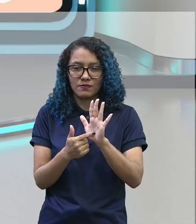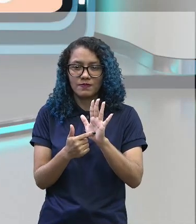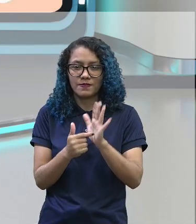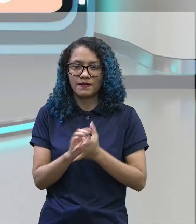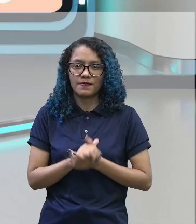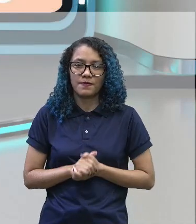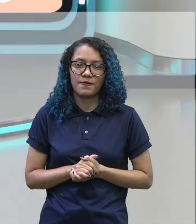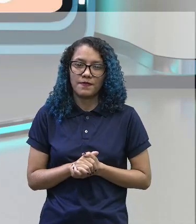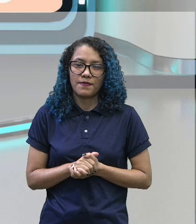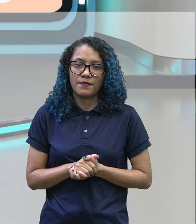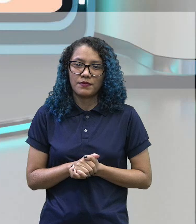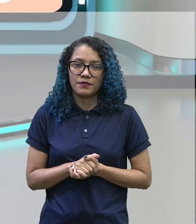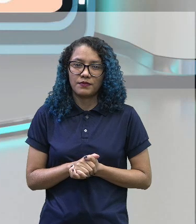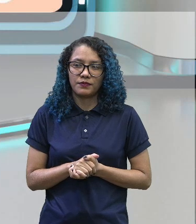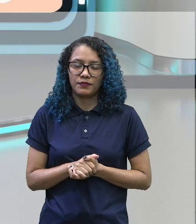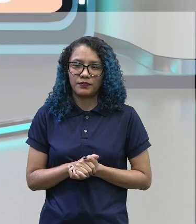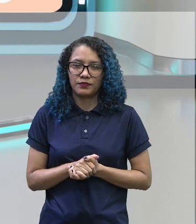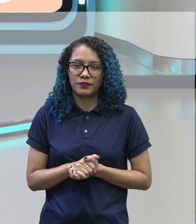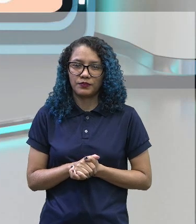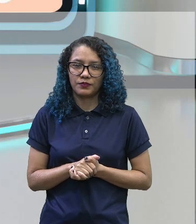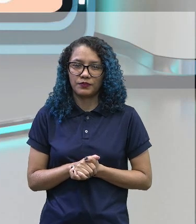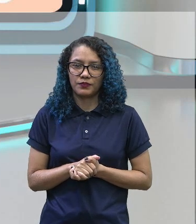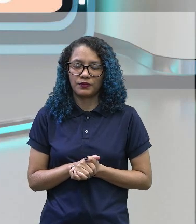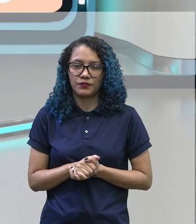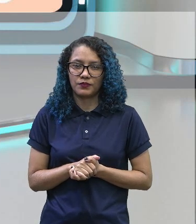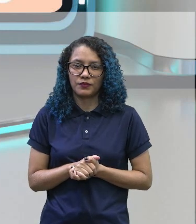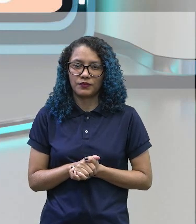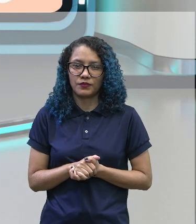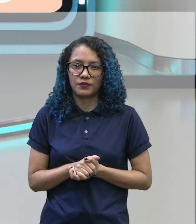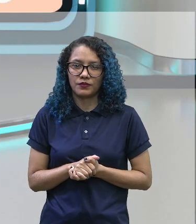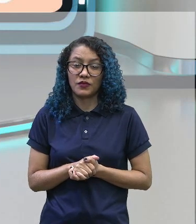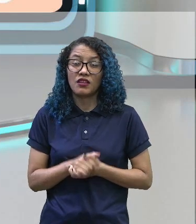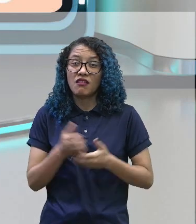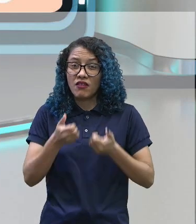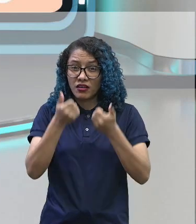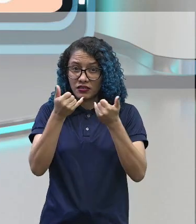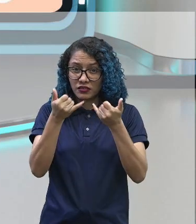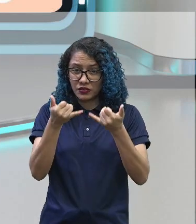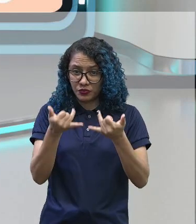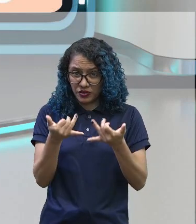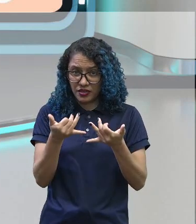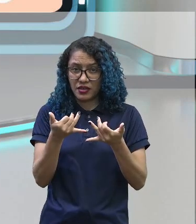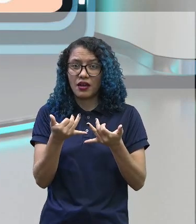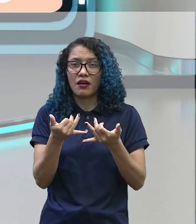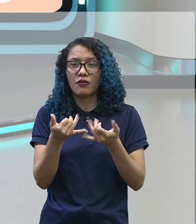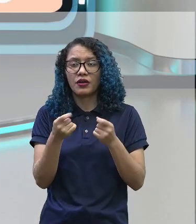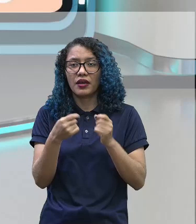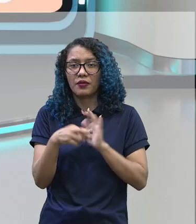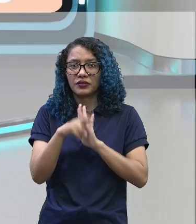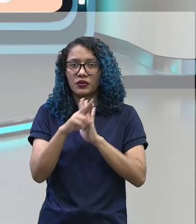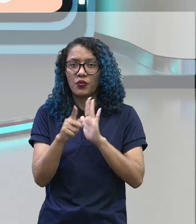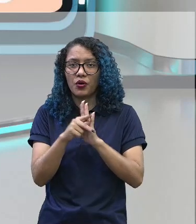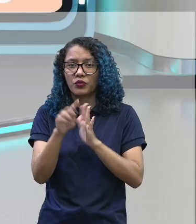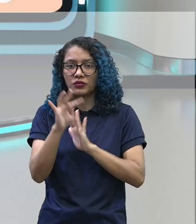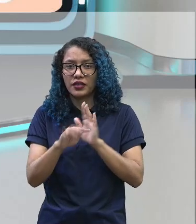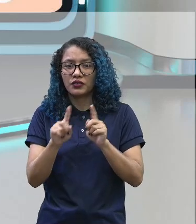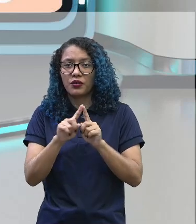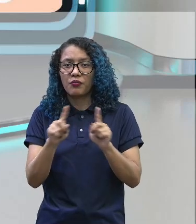toda uma representação de um texto ilustrado, mas que é